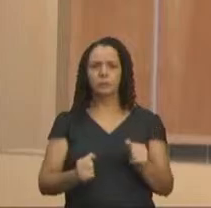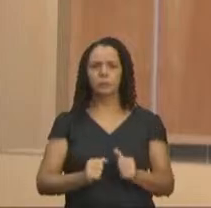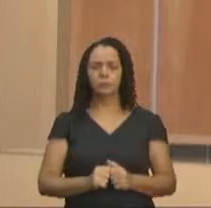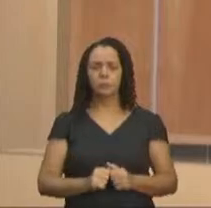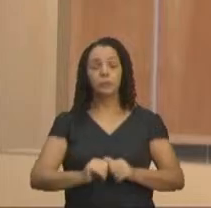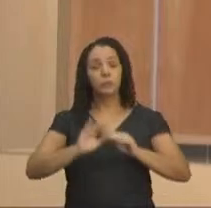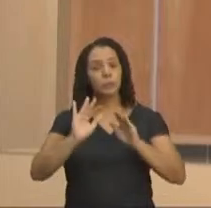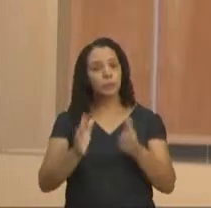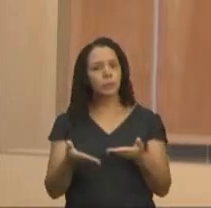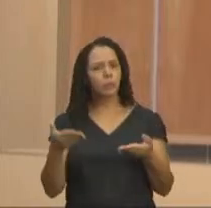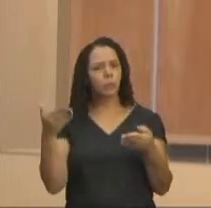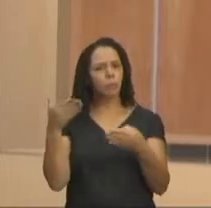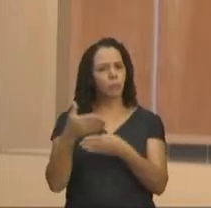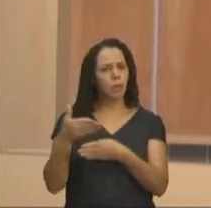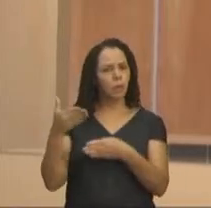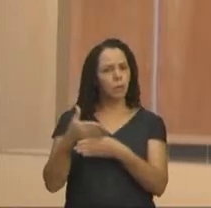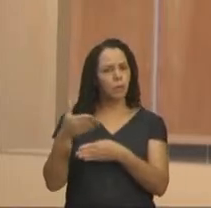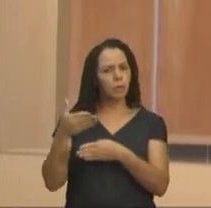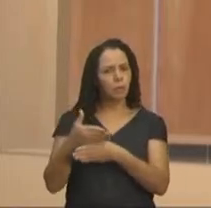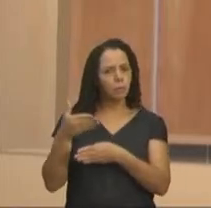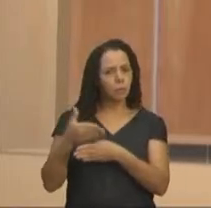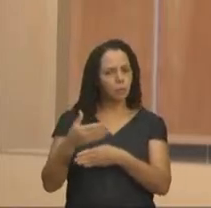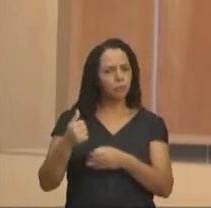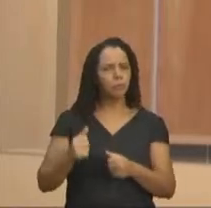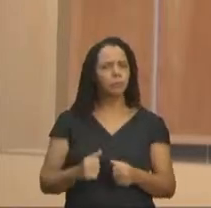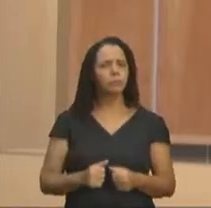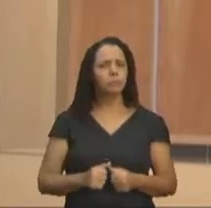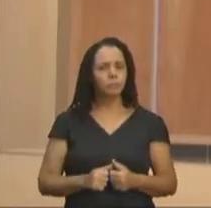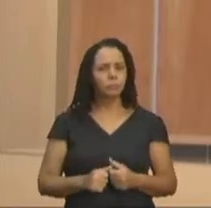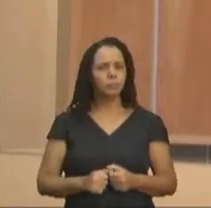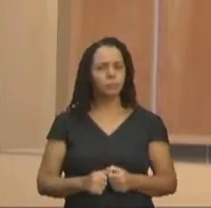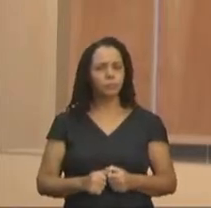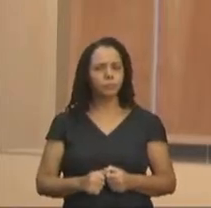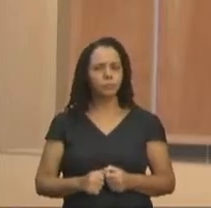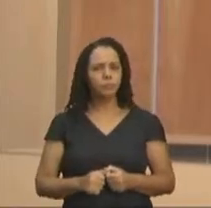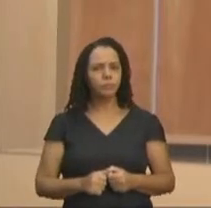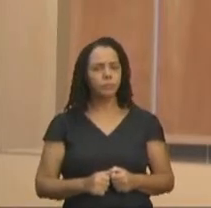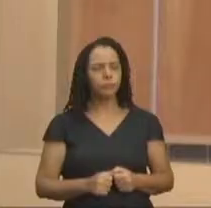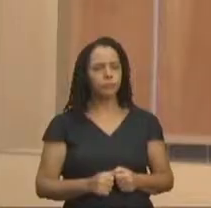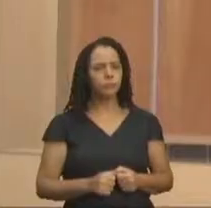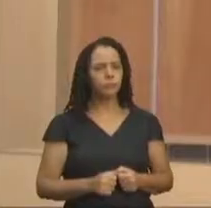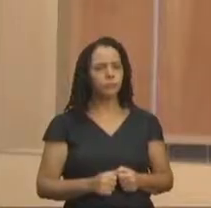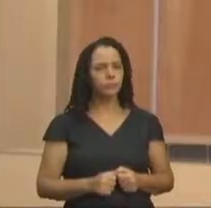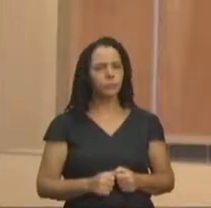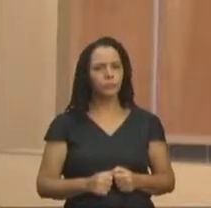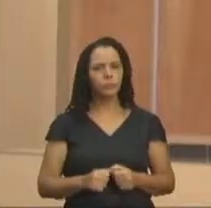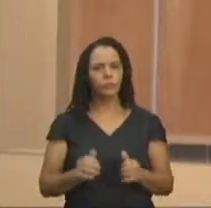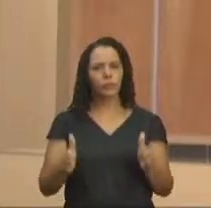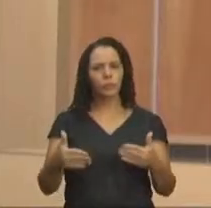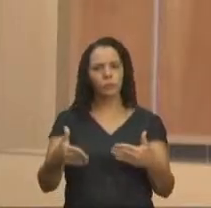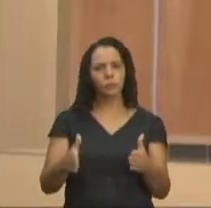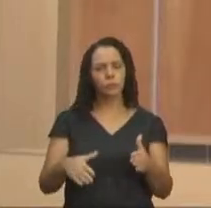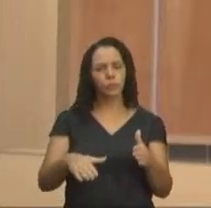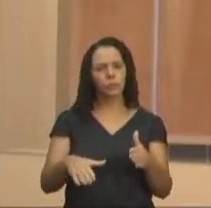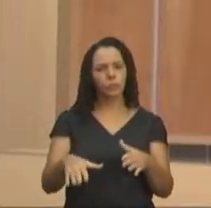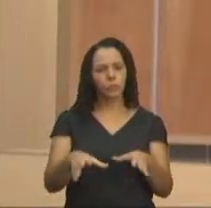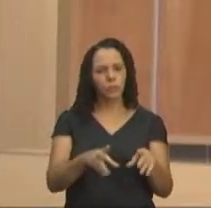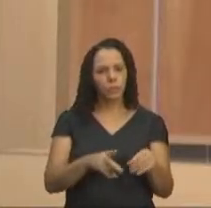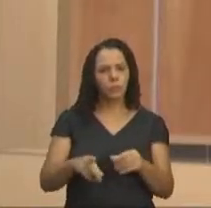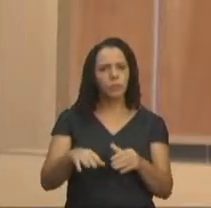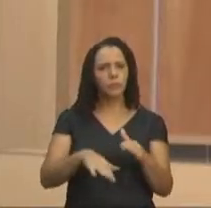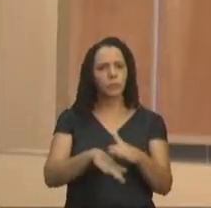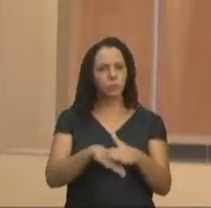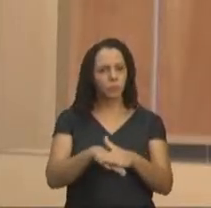participei várias vezes ali do campinho lá do Jardim